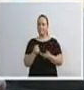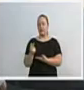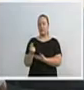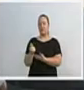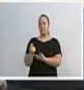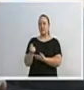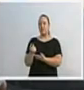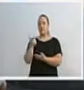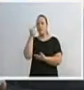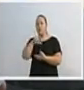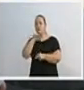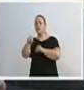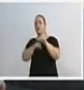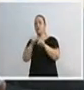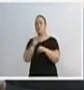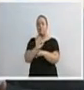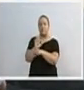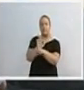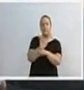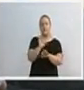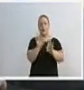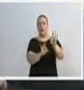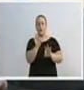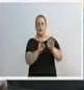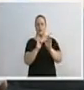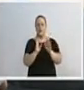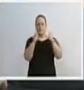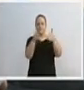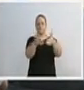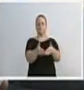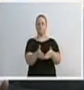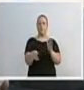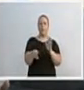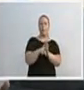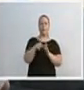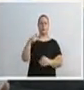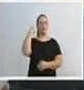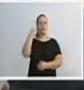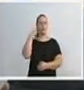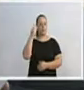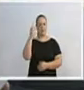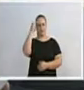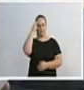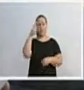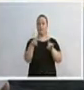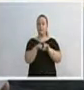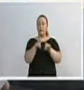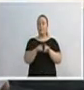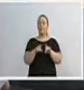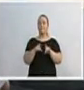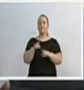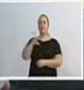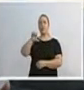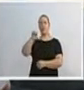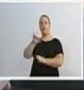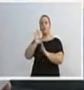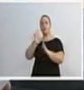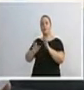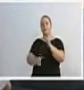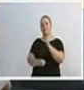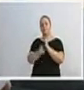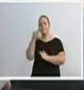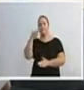Fórum Municipal de Política Cultural e a 9ª Conferência Municipal de Cultura, que ocorrerá nos dias 10 e 11 de